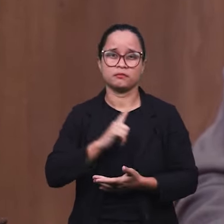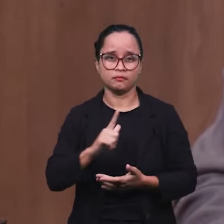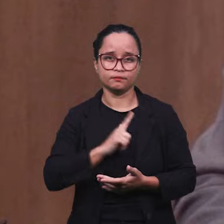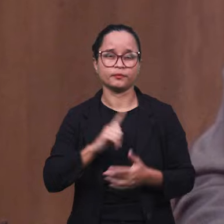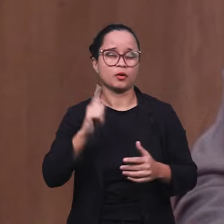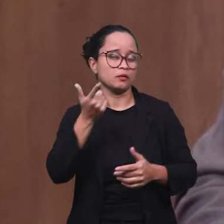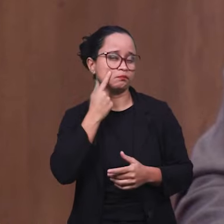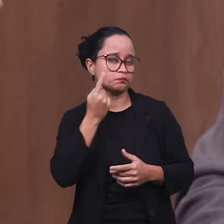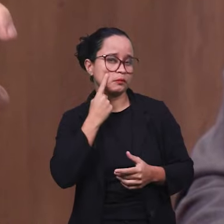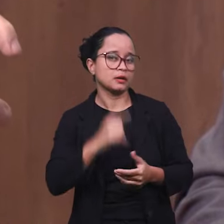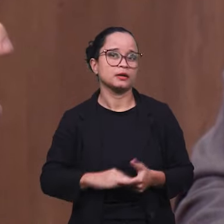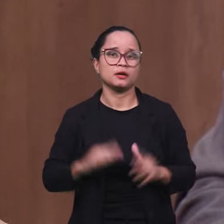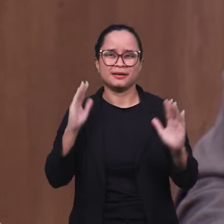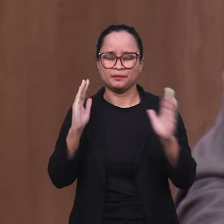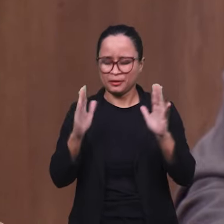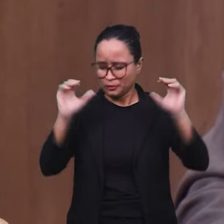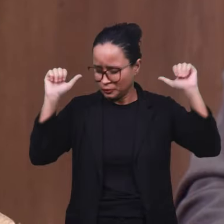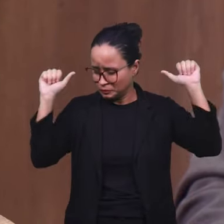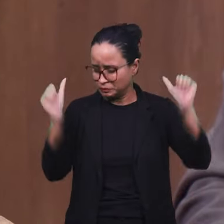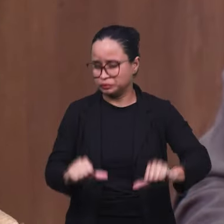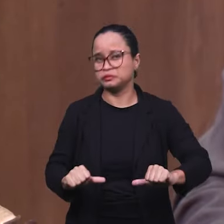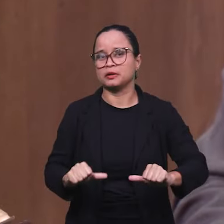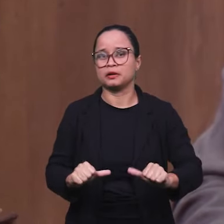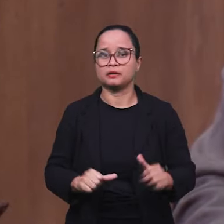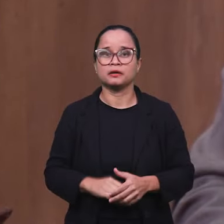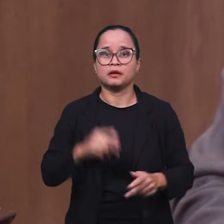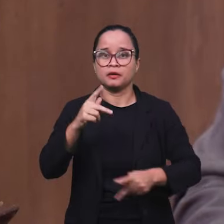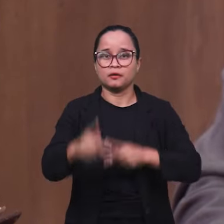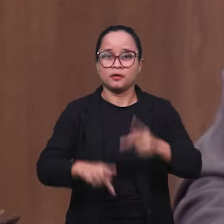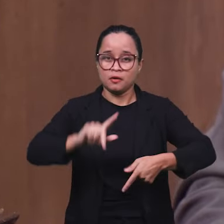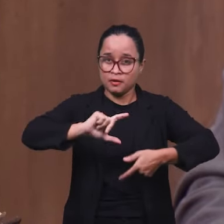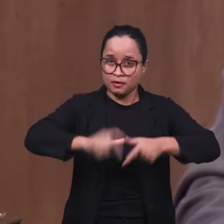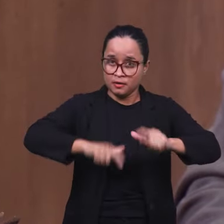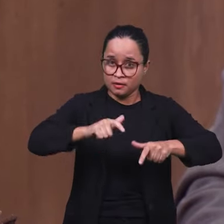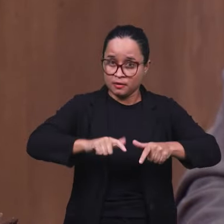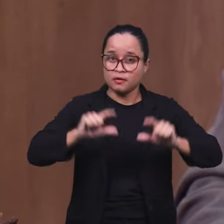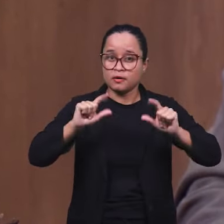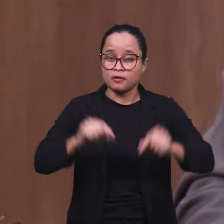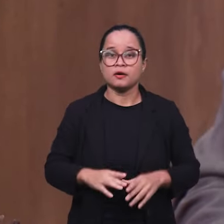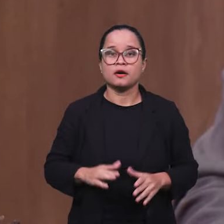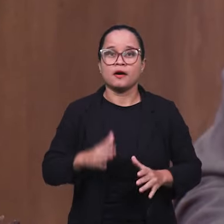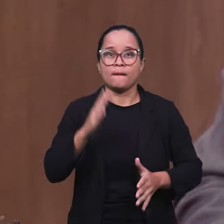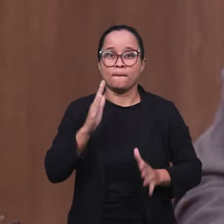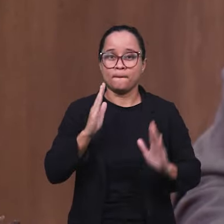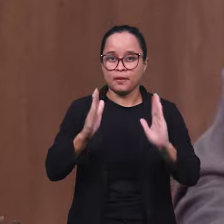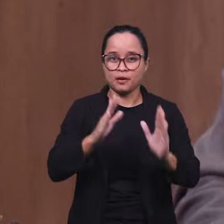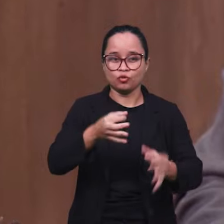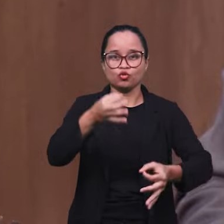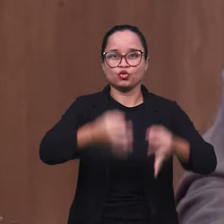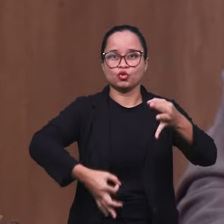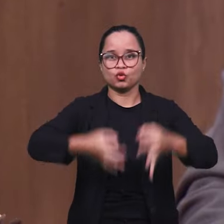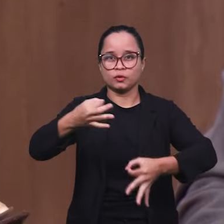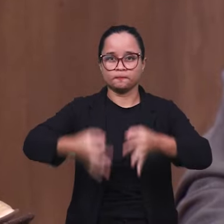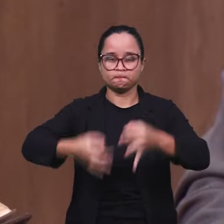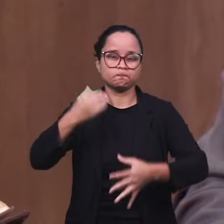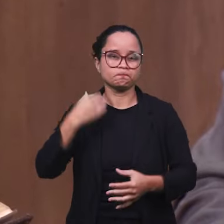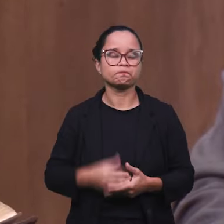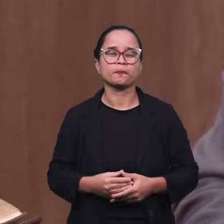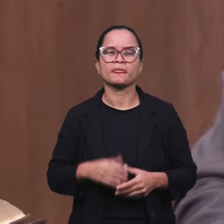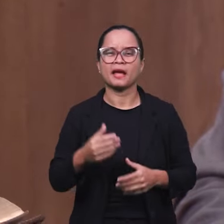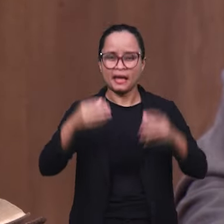confusão. Olha só, a pior época que Israel viveu foi a época dos juízes. Não